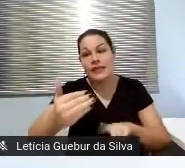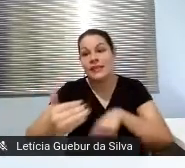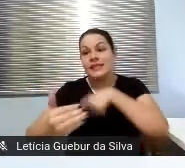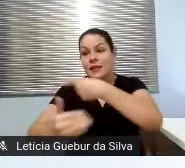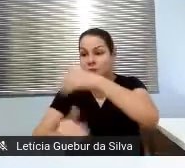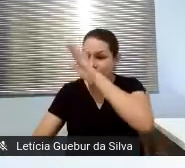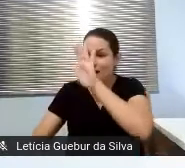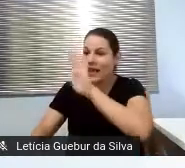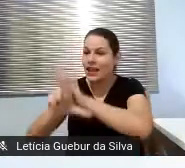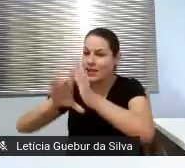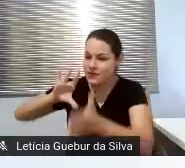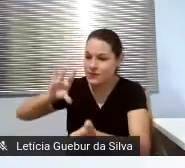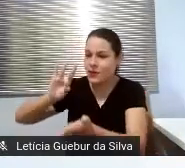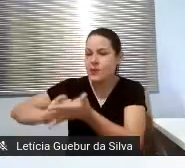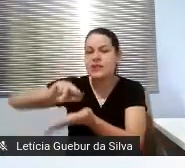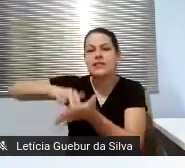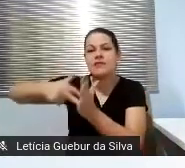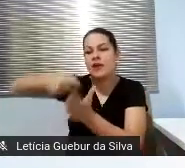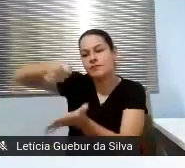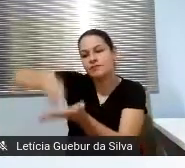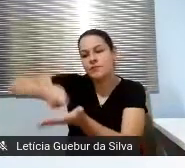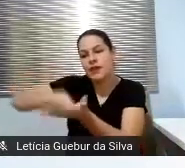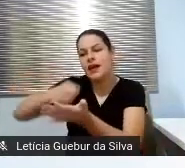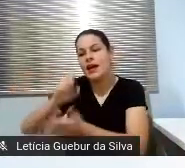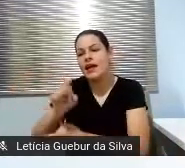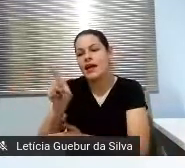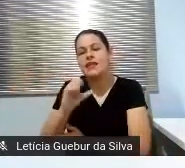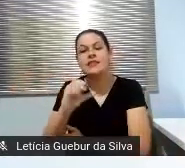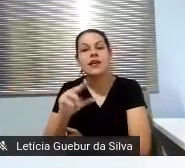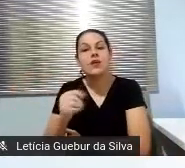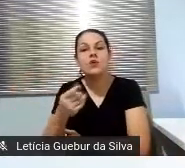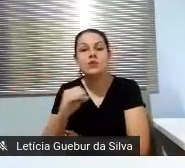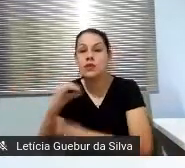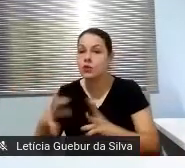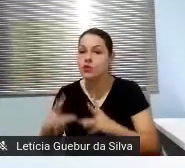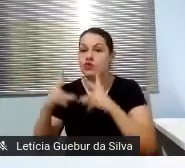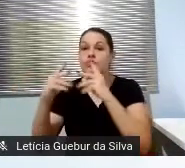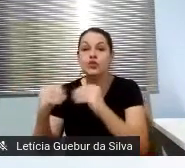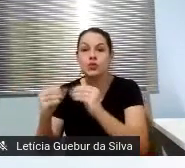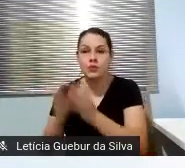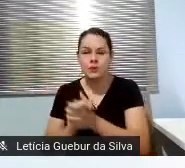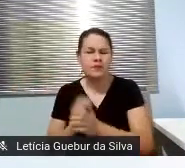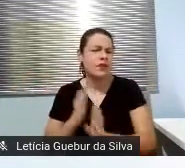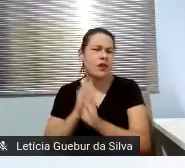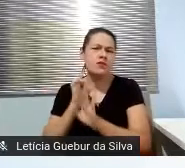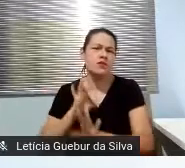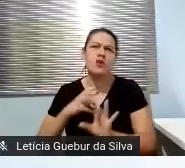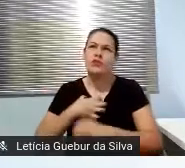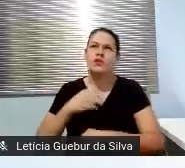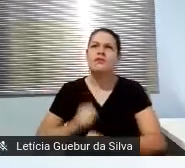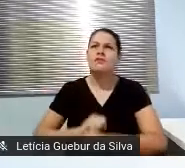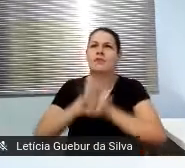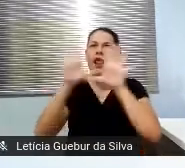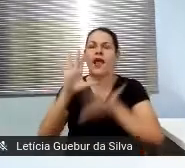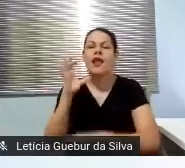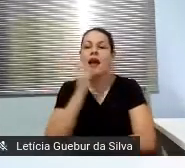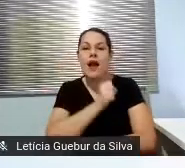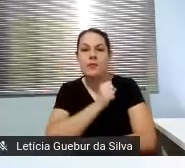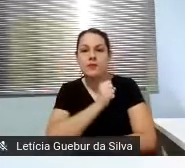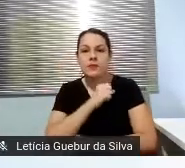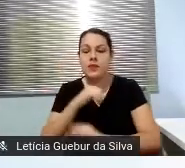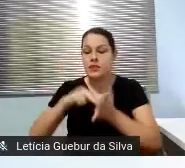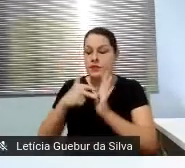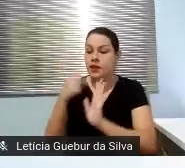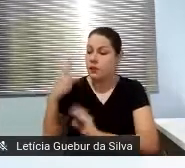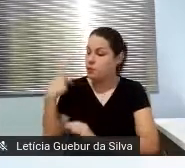Anual, que é a execução daquilo efetivamente. Então, para ser bem rápido, assim, são as políticas públicas que o governo